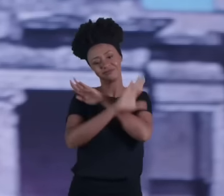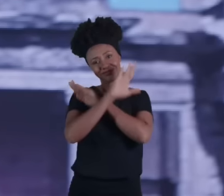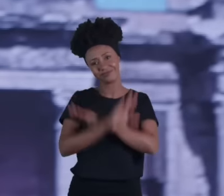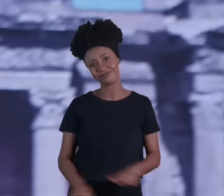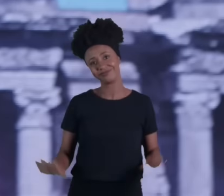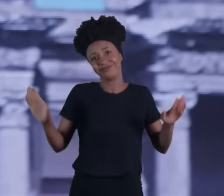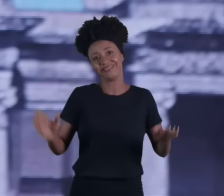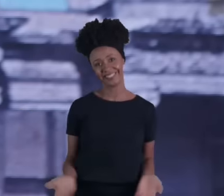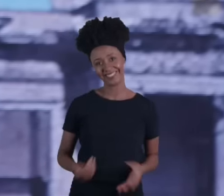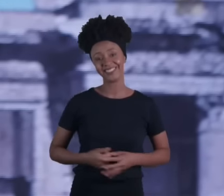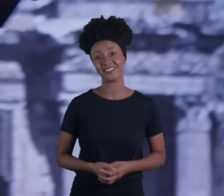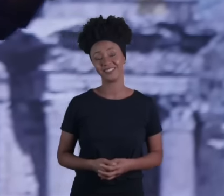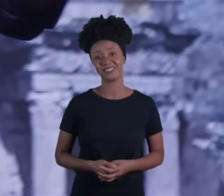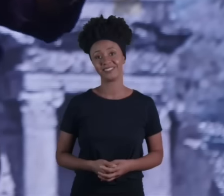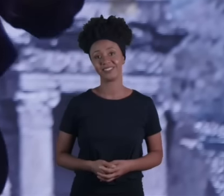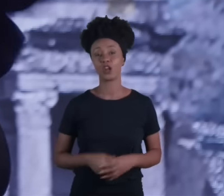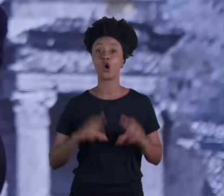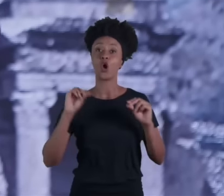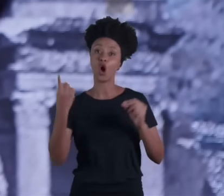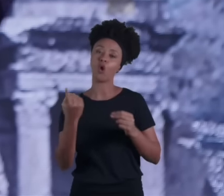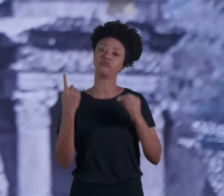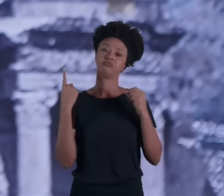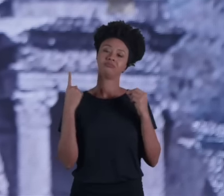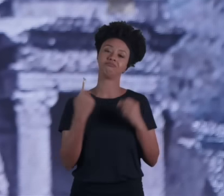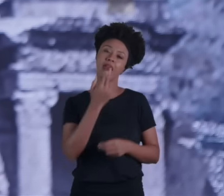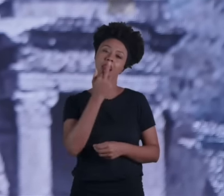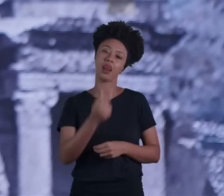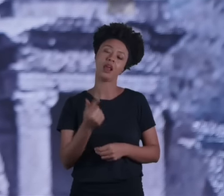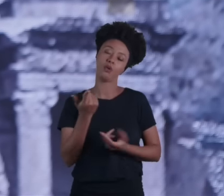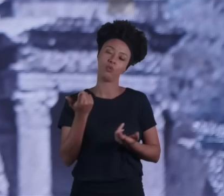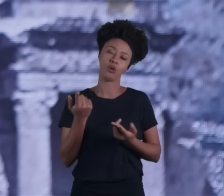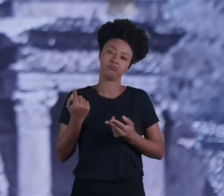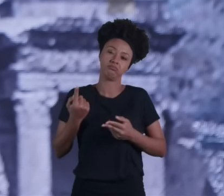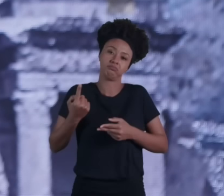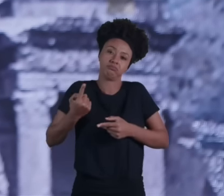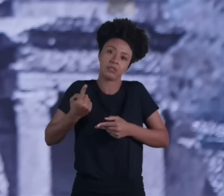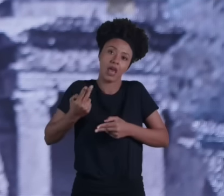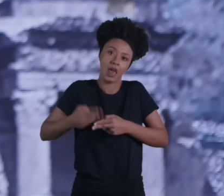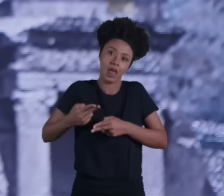E paz é você estar de bem com Deus.